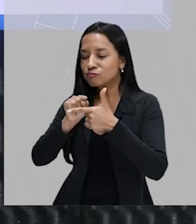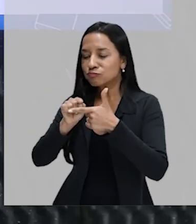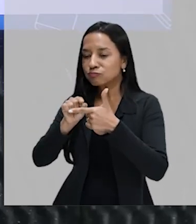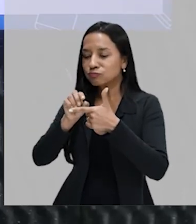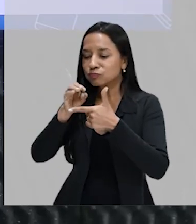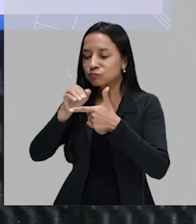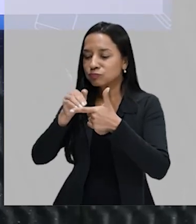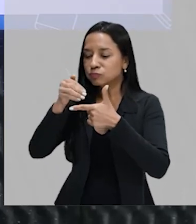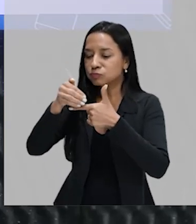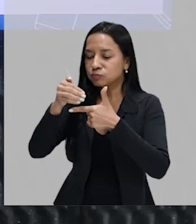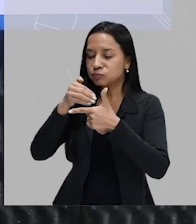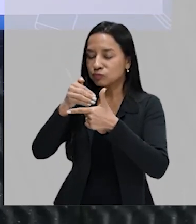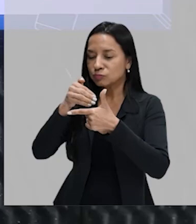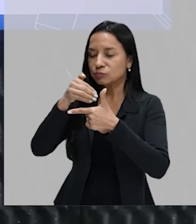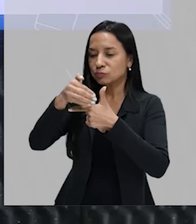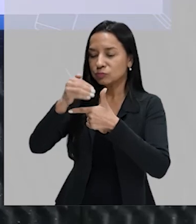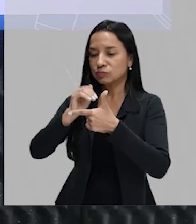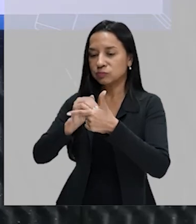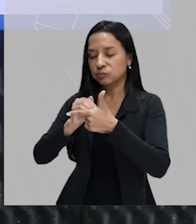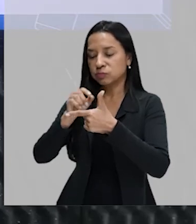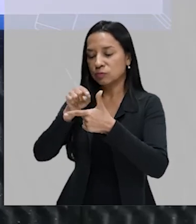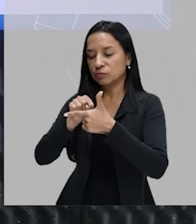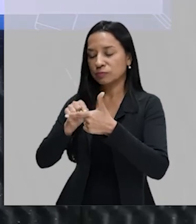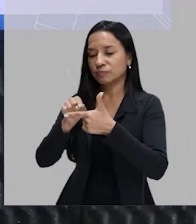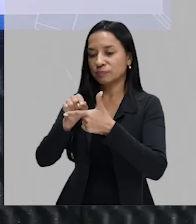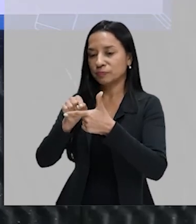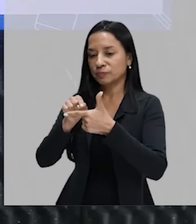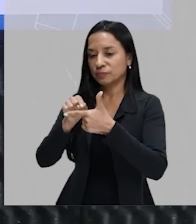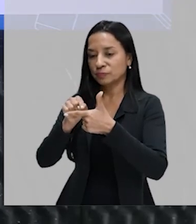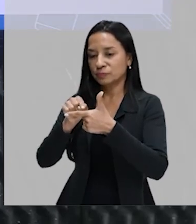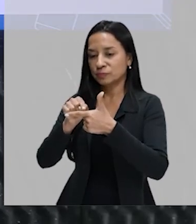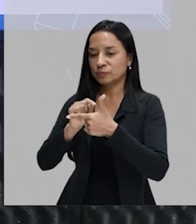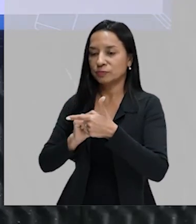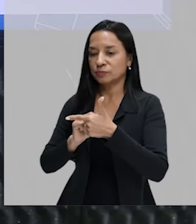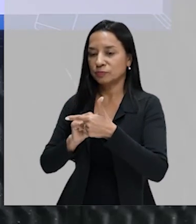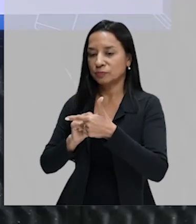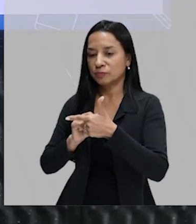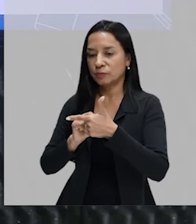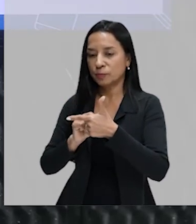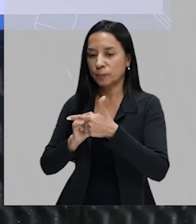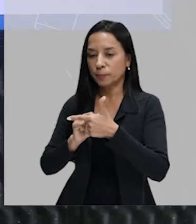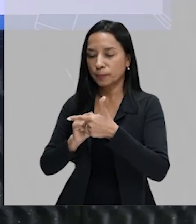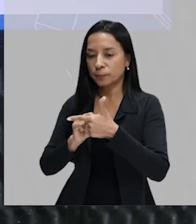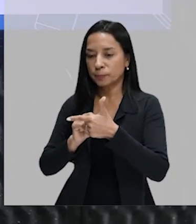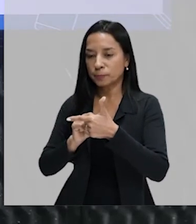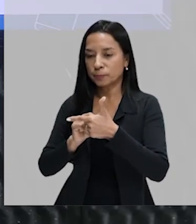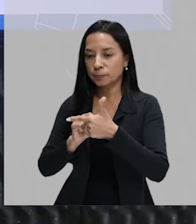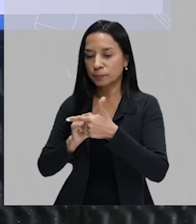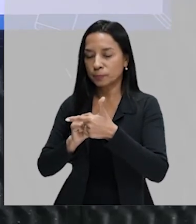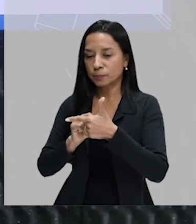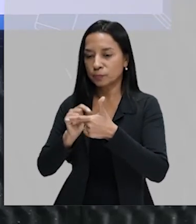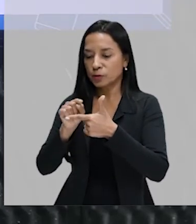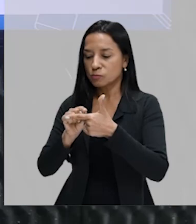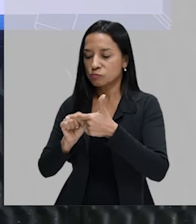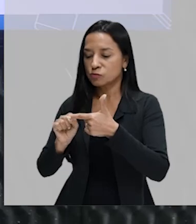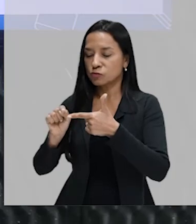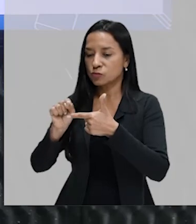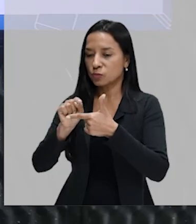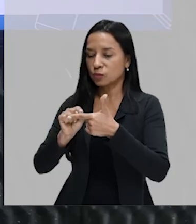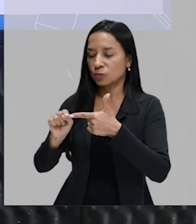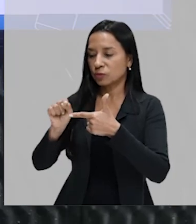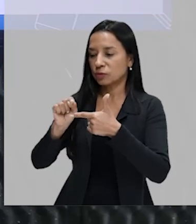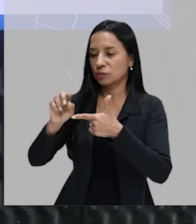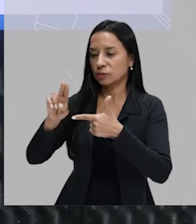pequenos espaços, tá? E também no corpo esponjoso, que fica aqui, ó, circulando a uretra, né? Nós